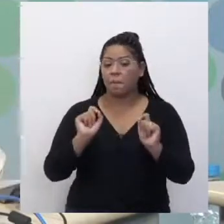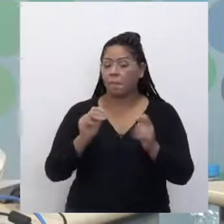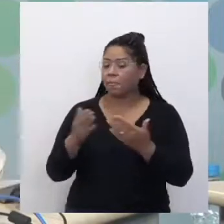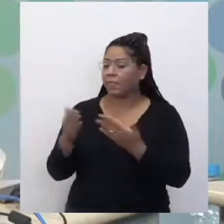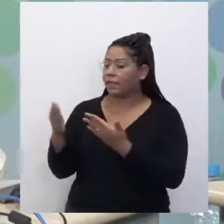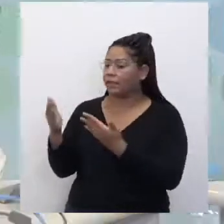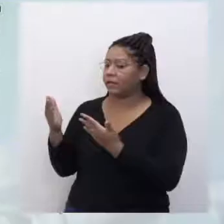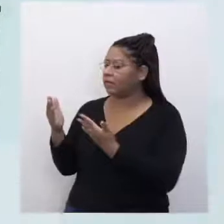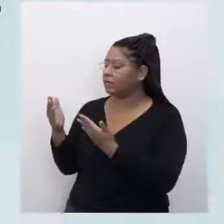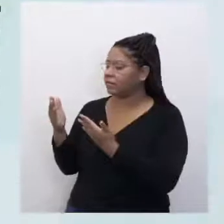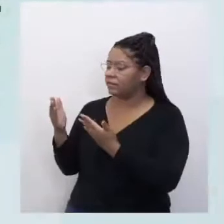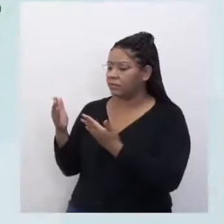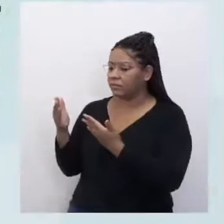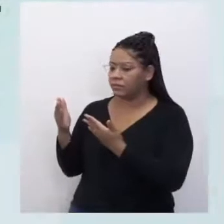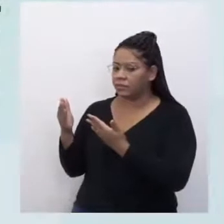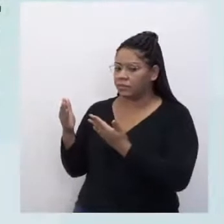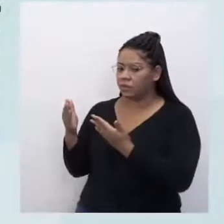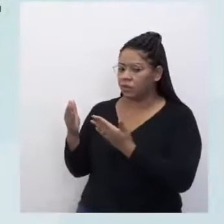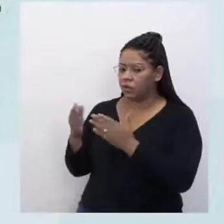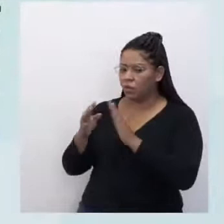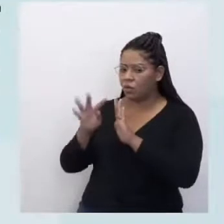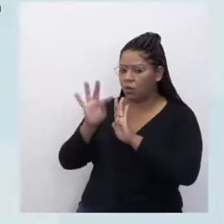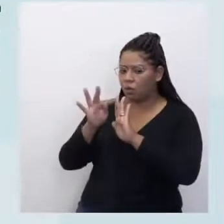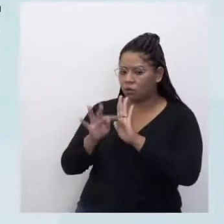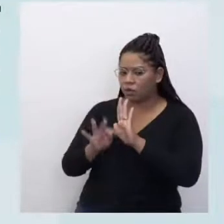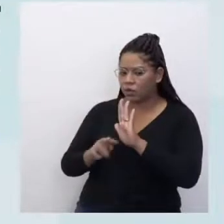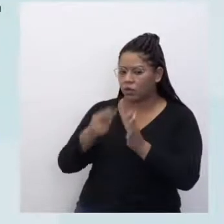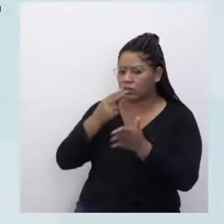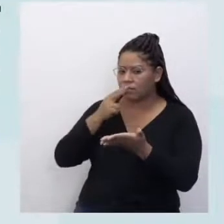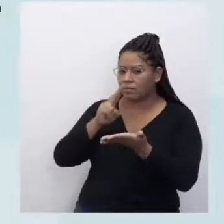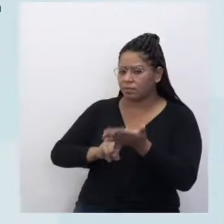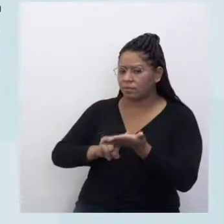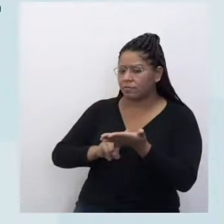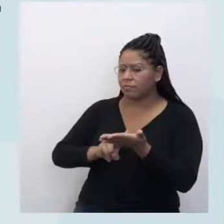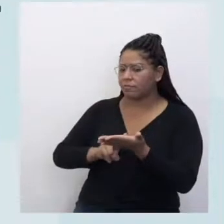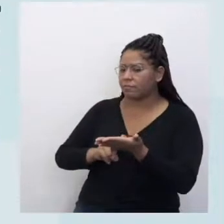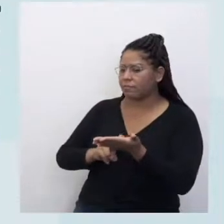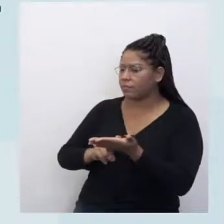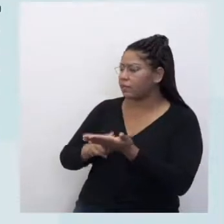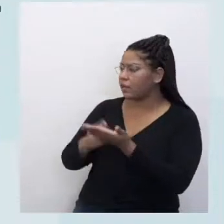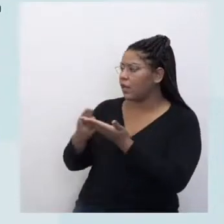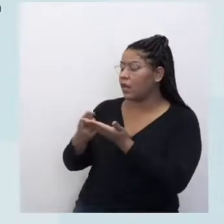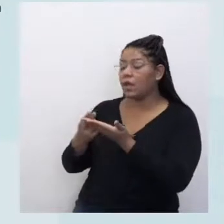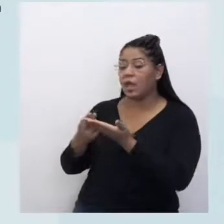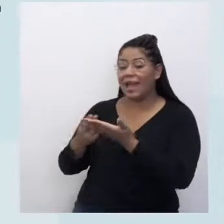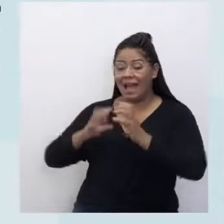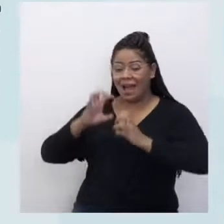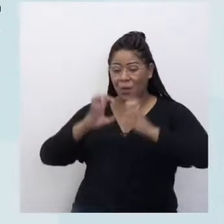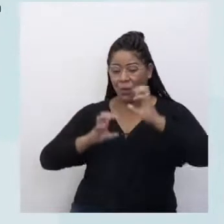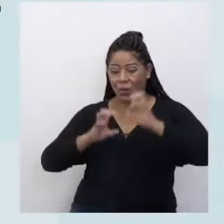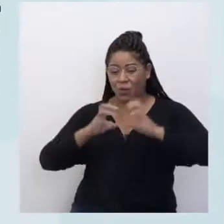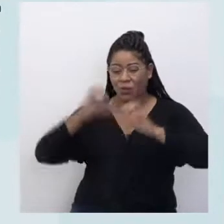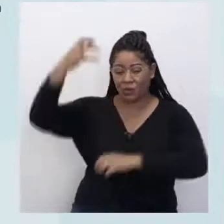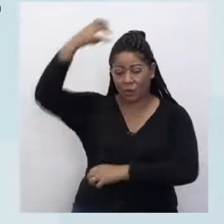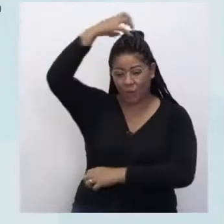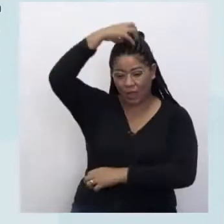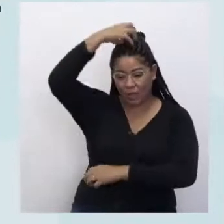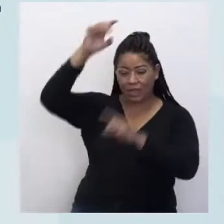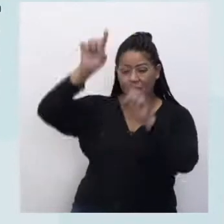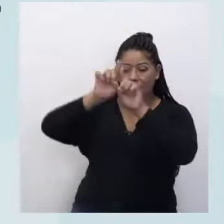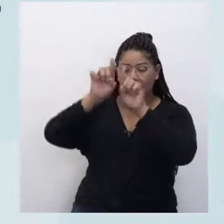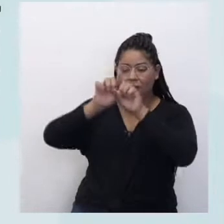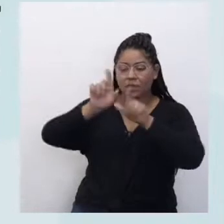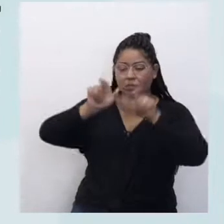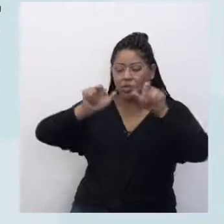tela um pouquinho melhor do contexto da Carta Magna, né, e os atritos entre a nobreza e o rei da Inglaterra naquele momento. Não